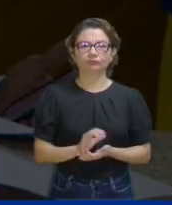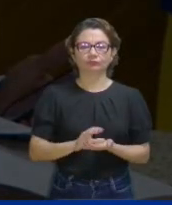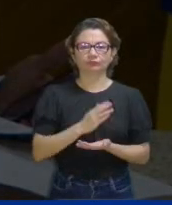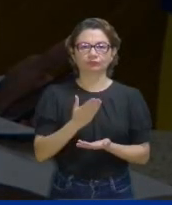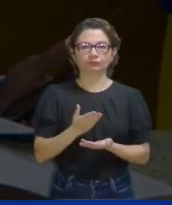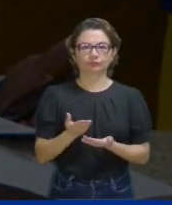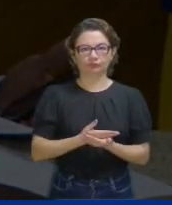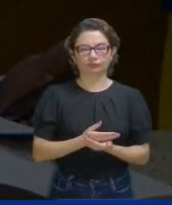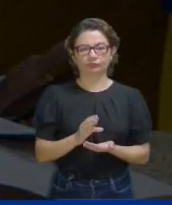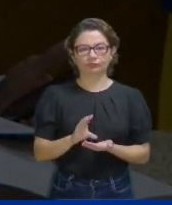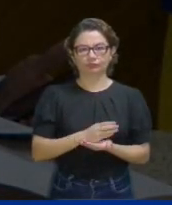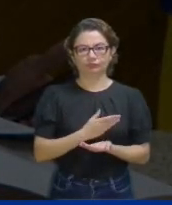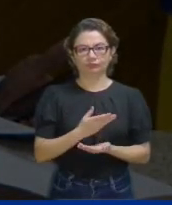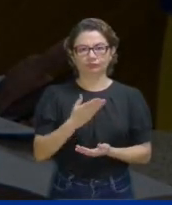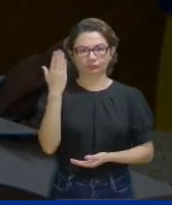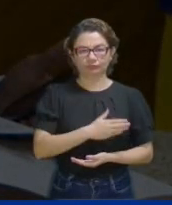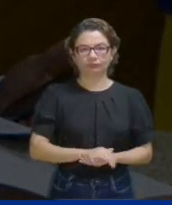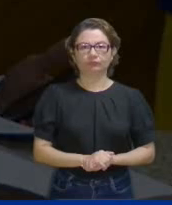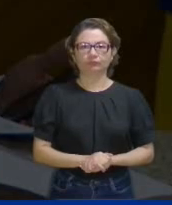de contas